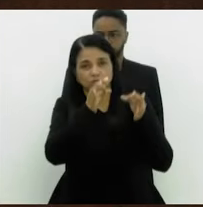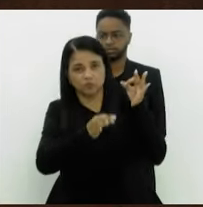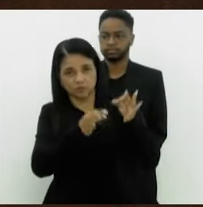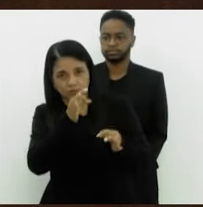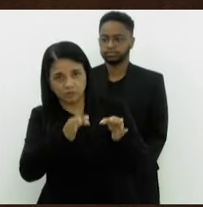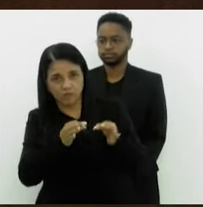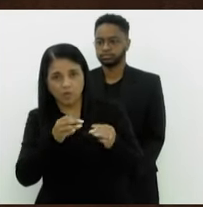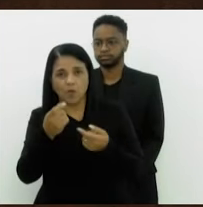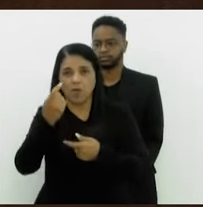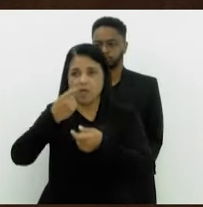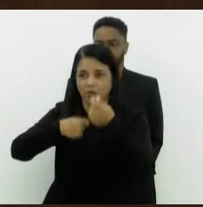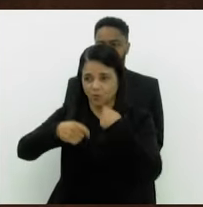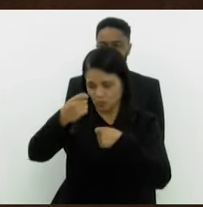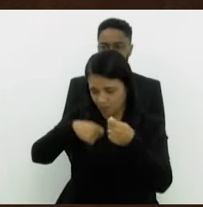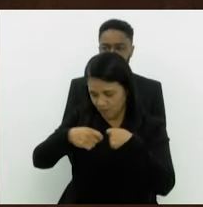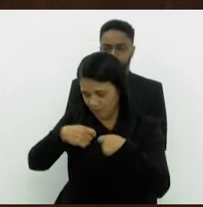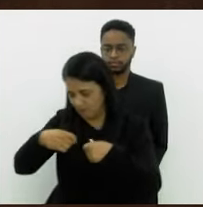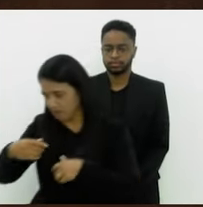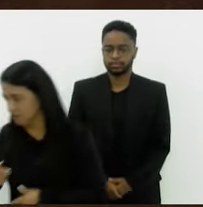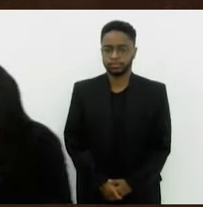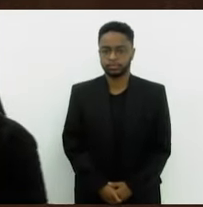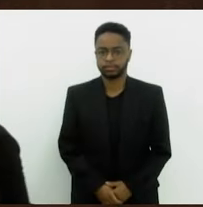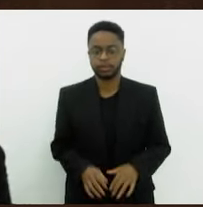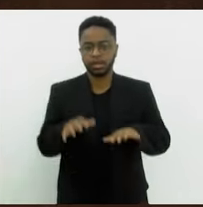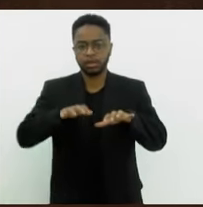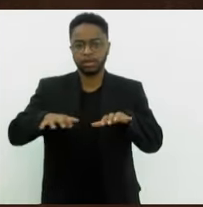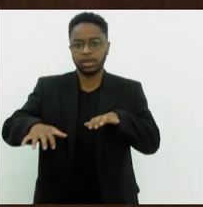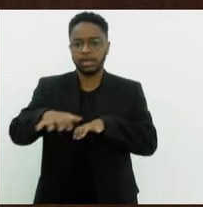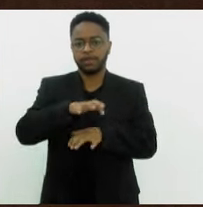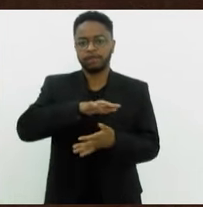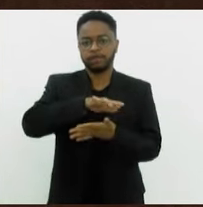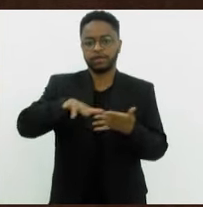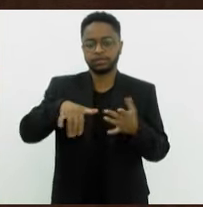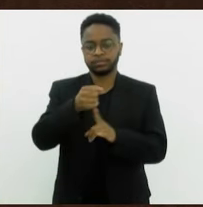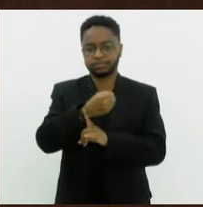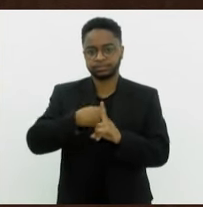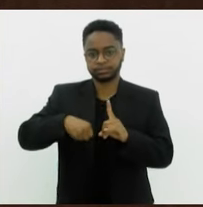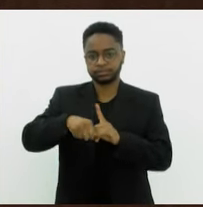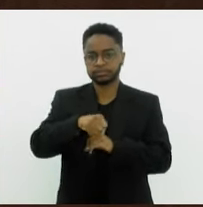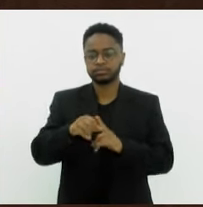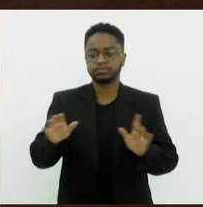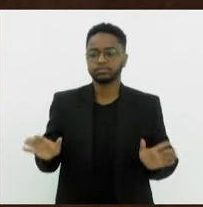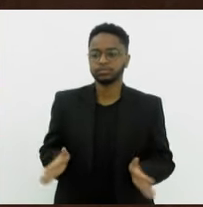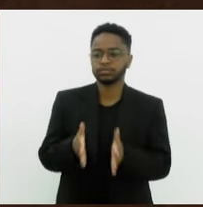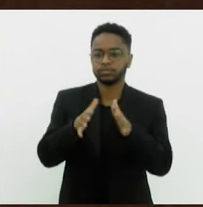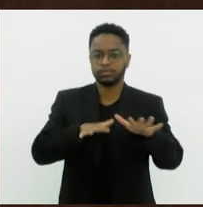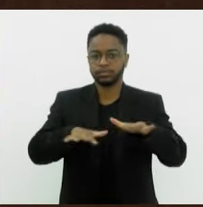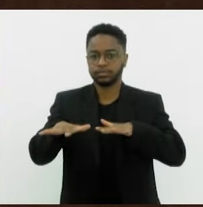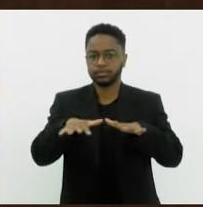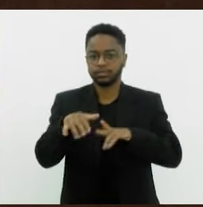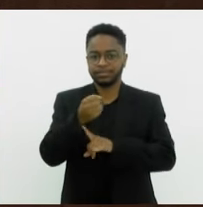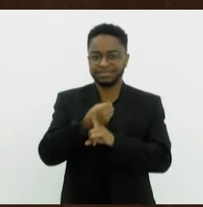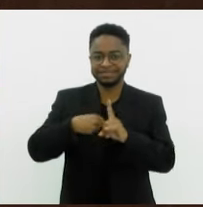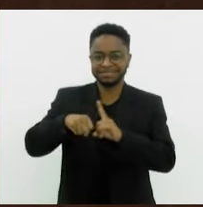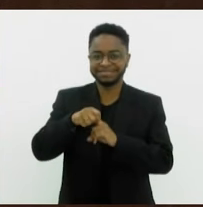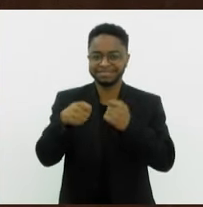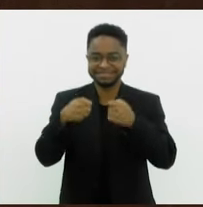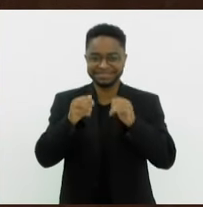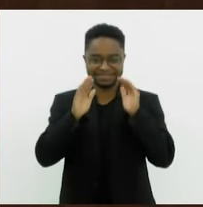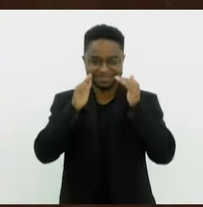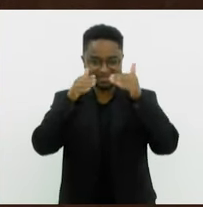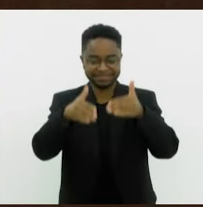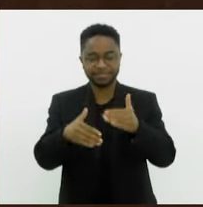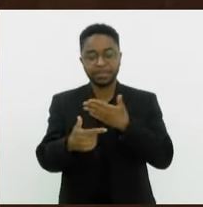a economia, os diversos setores da sociedade que movem a sociedade, tem que ter esse olhar para